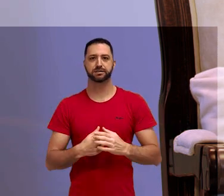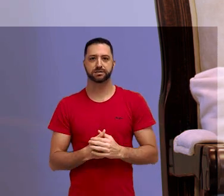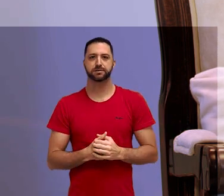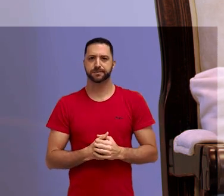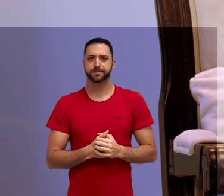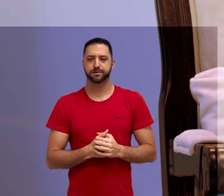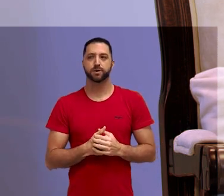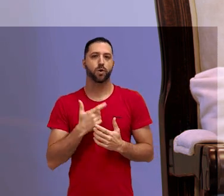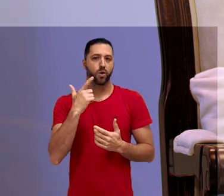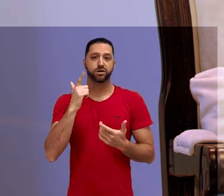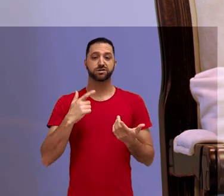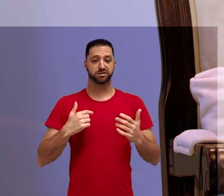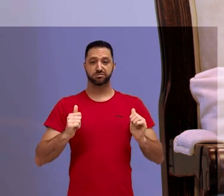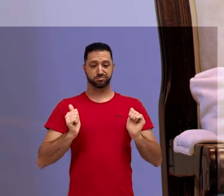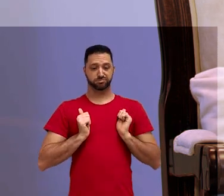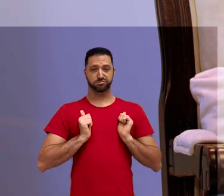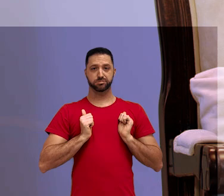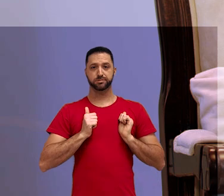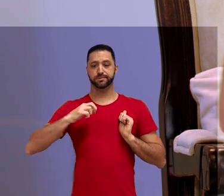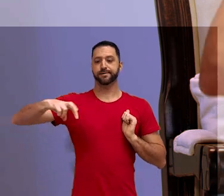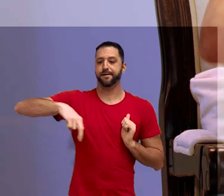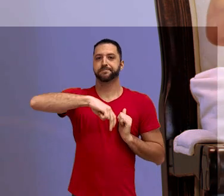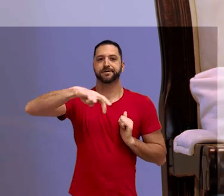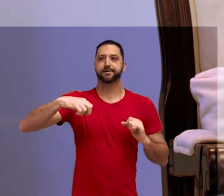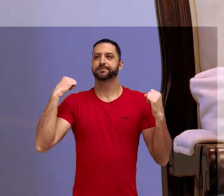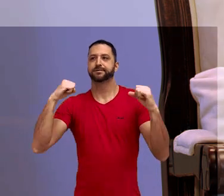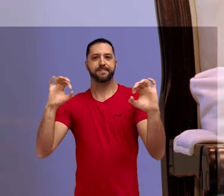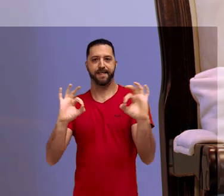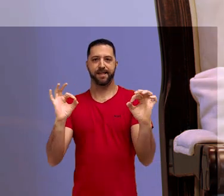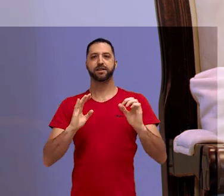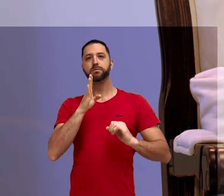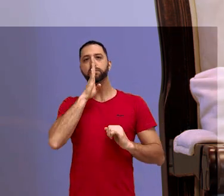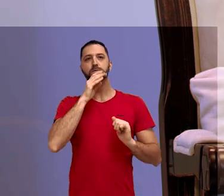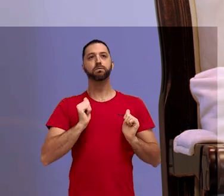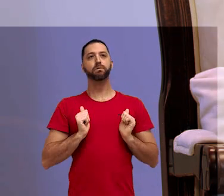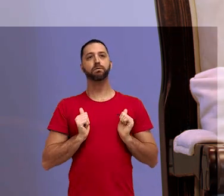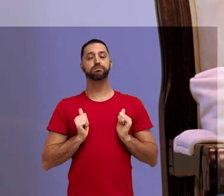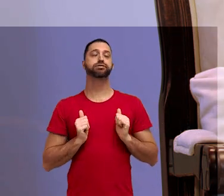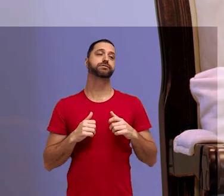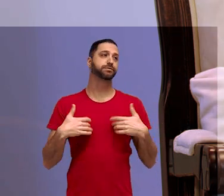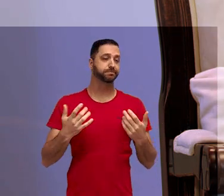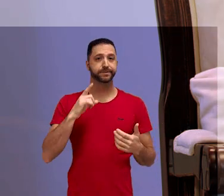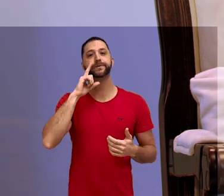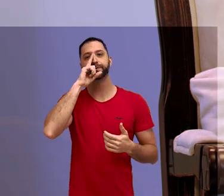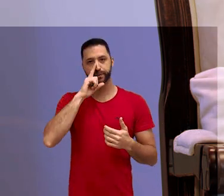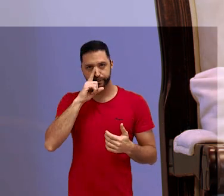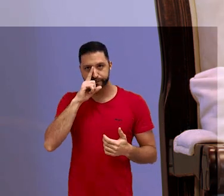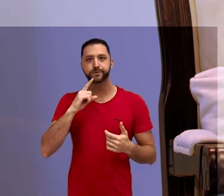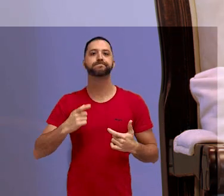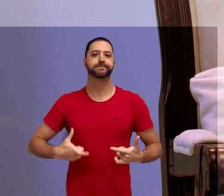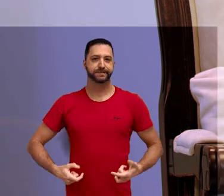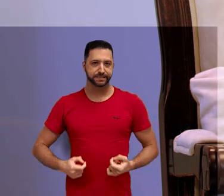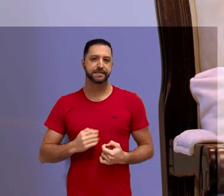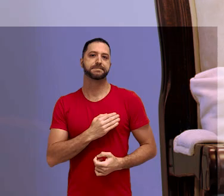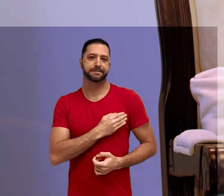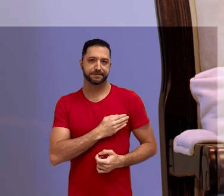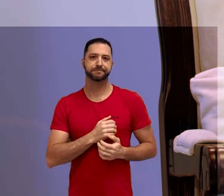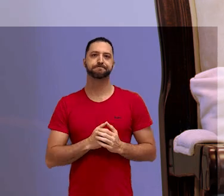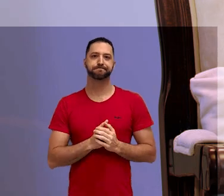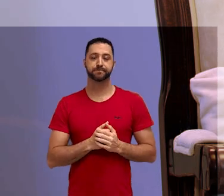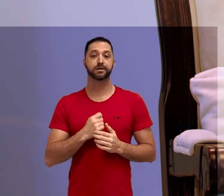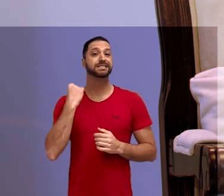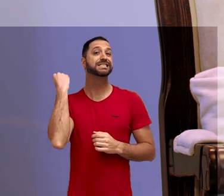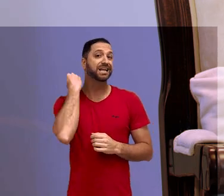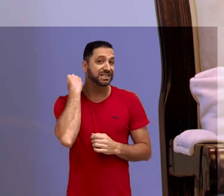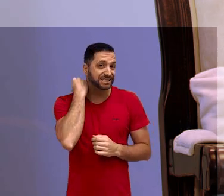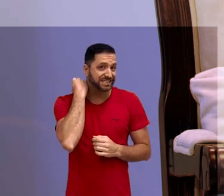mama. Então é importante, tá? Então, isso aqui, que mais? Sedentarismo. Dá para fazer pelo menos uma caminhada para